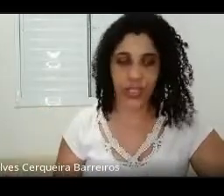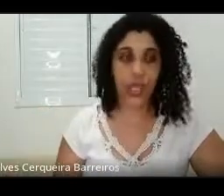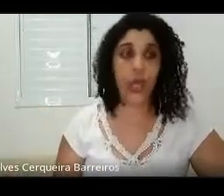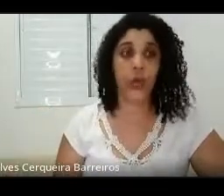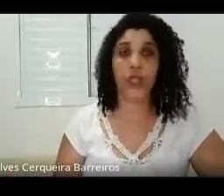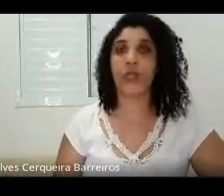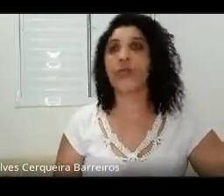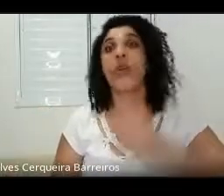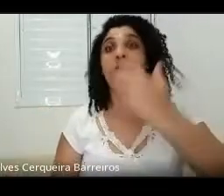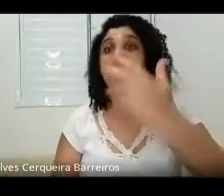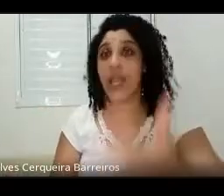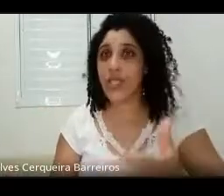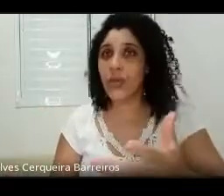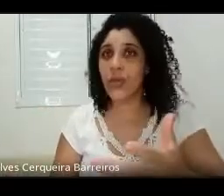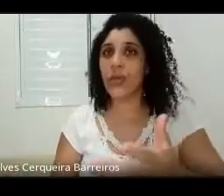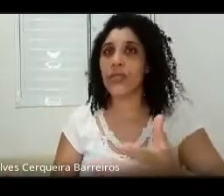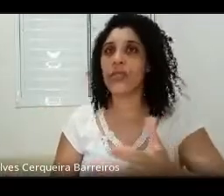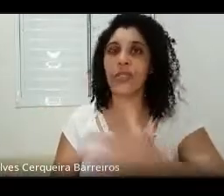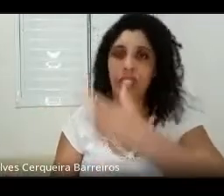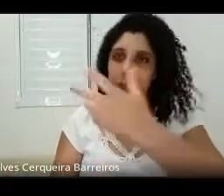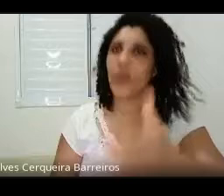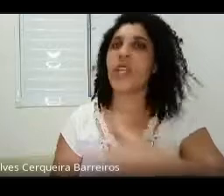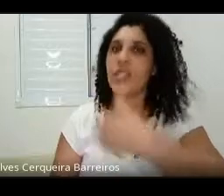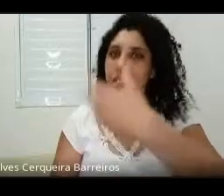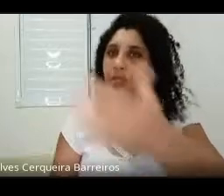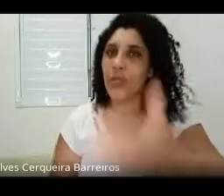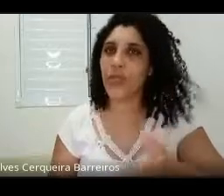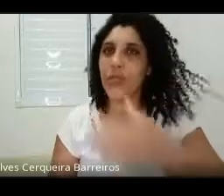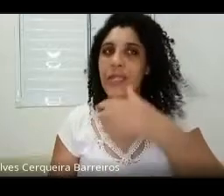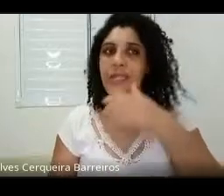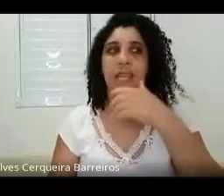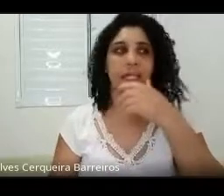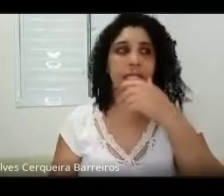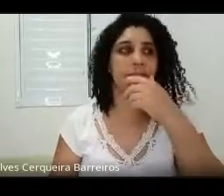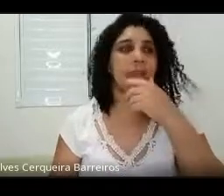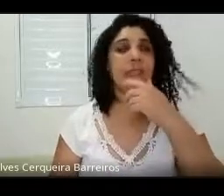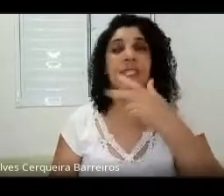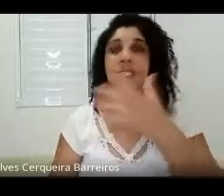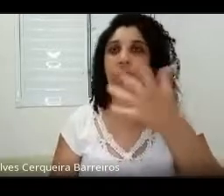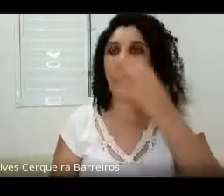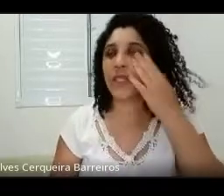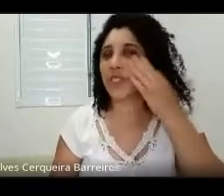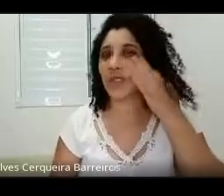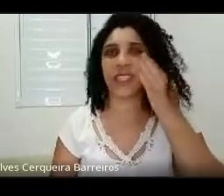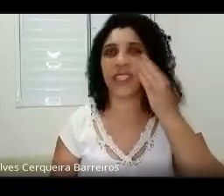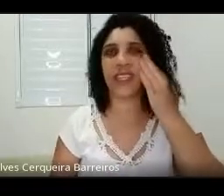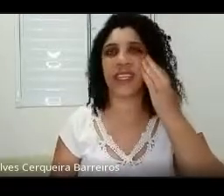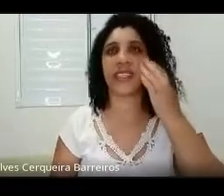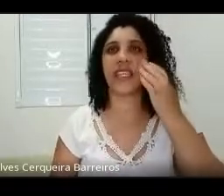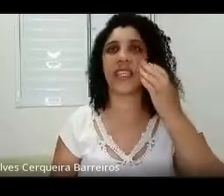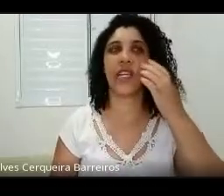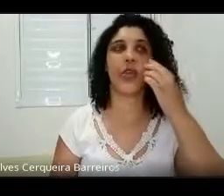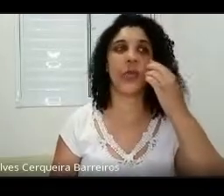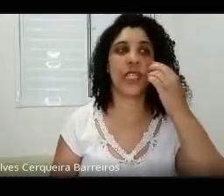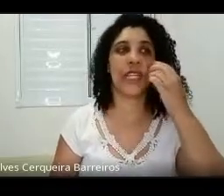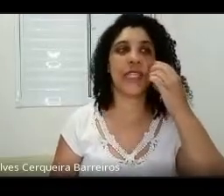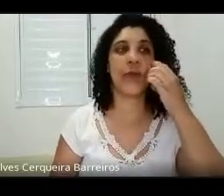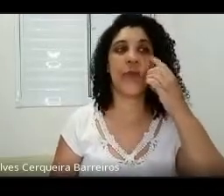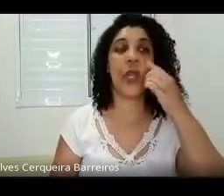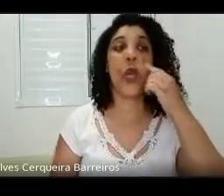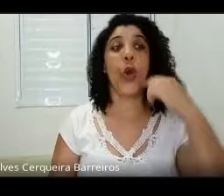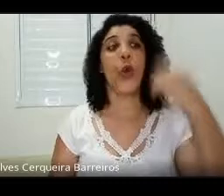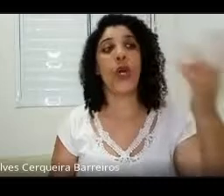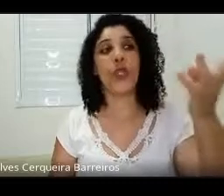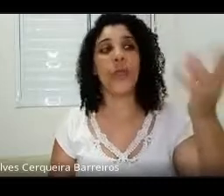tipo de conteúdo, desde que o outro seja fluente, desde que o outro também saiba, né? Senão, realmente não vai ter essa